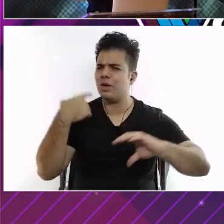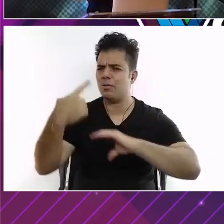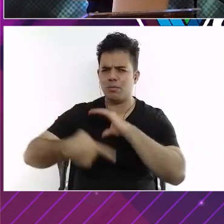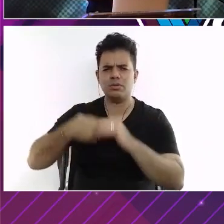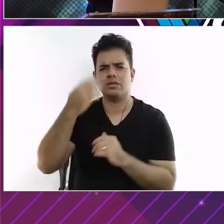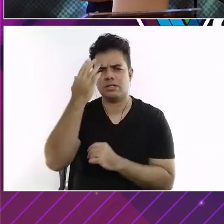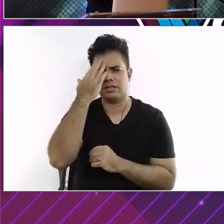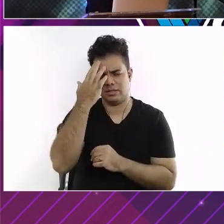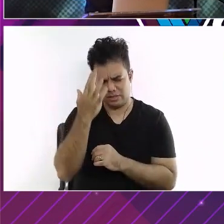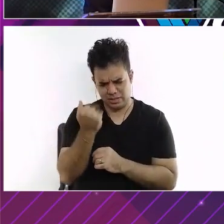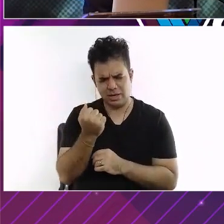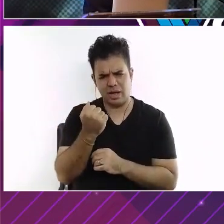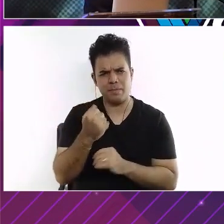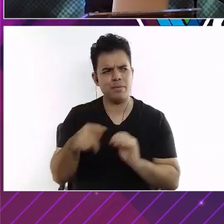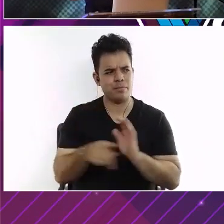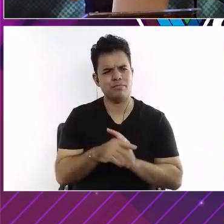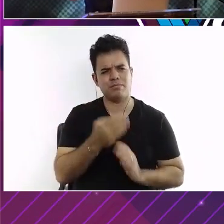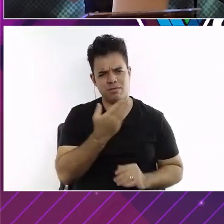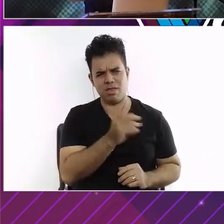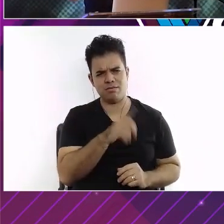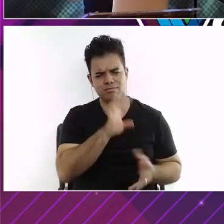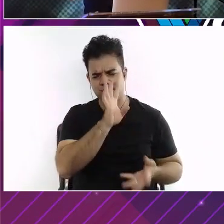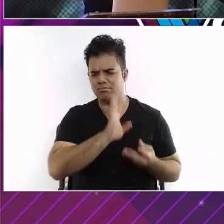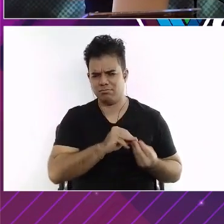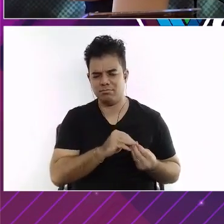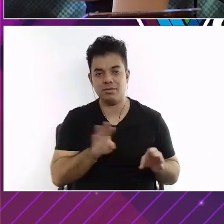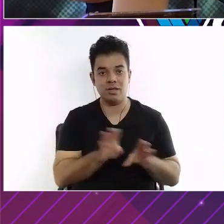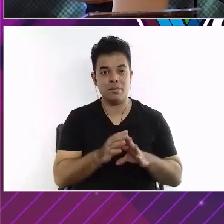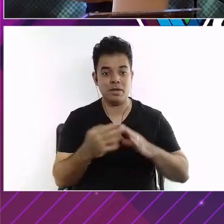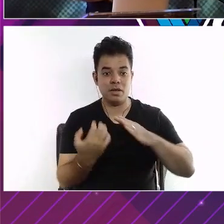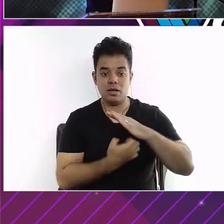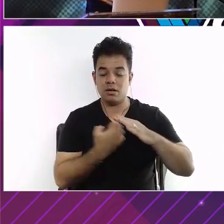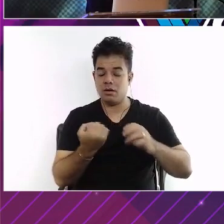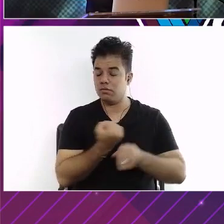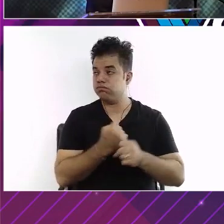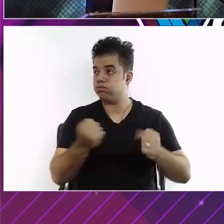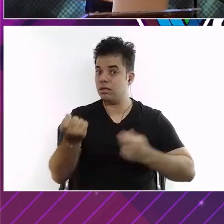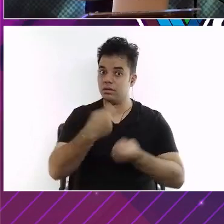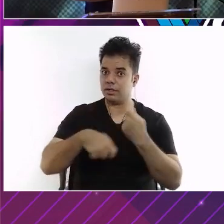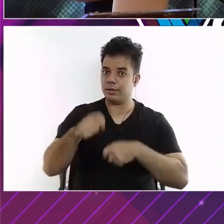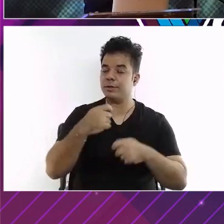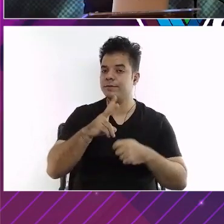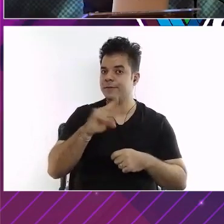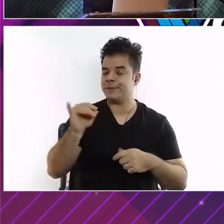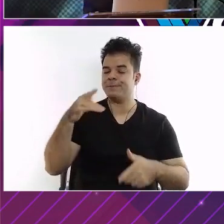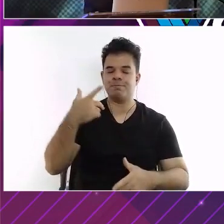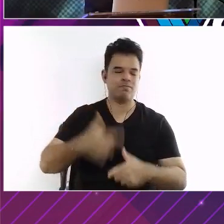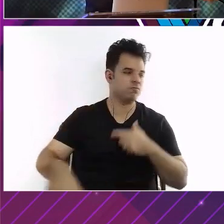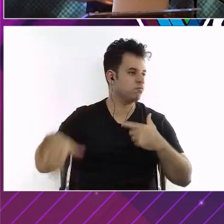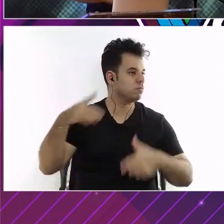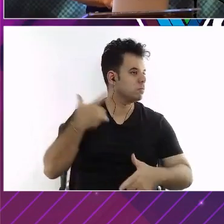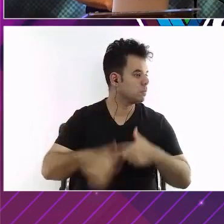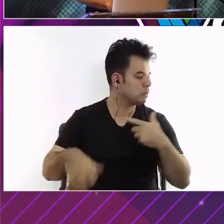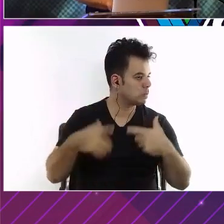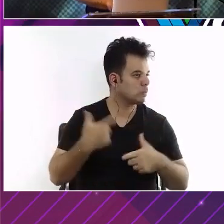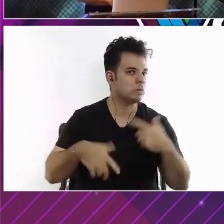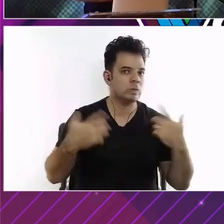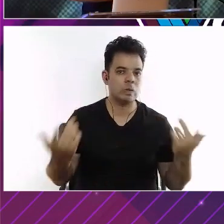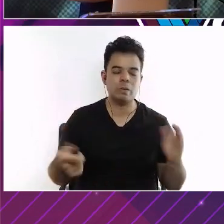que é basicamente isso aqui. Em grandes negócios, a gente começa a ter problemas. Grandes negócios ou grandes